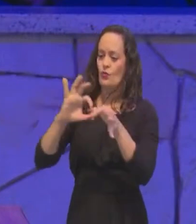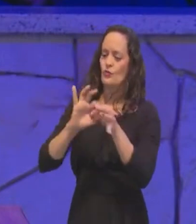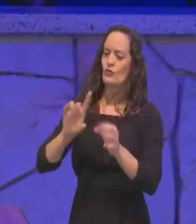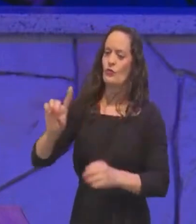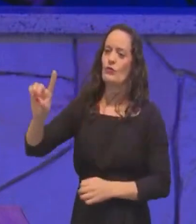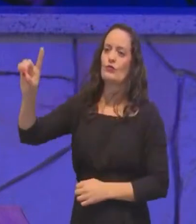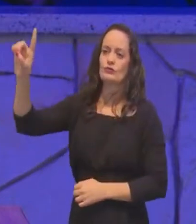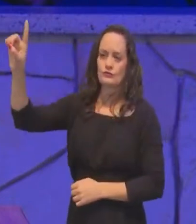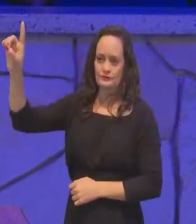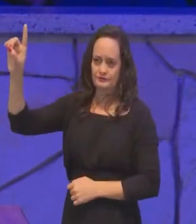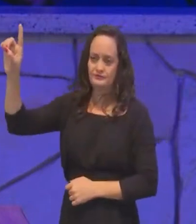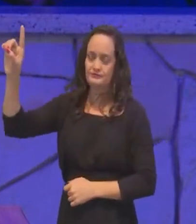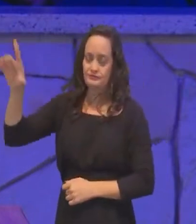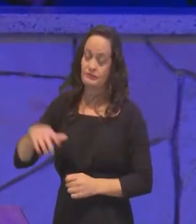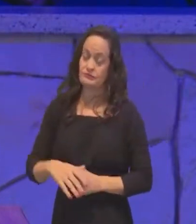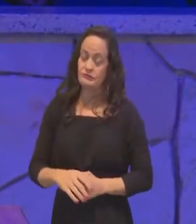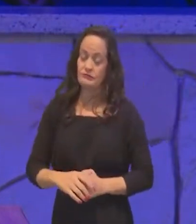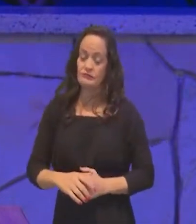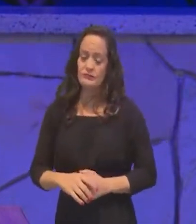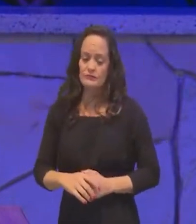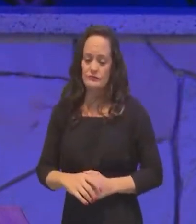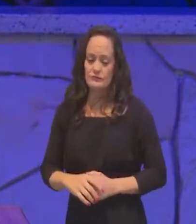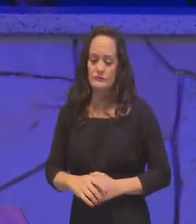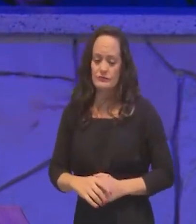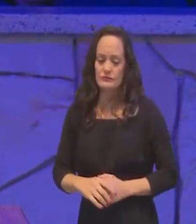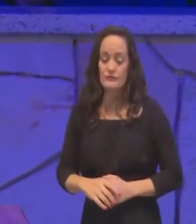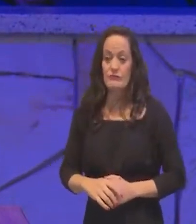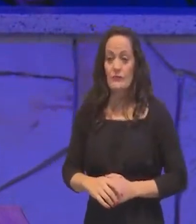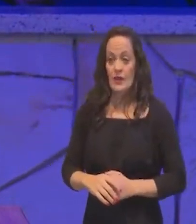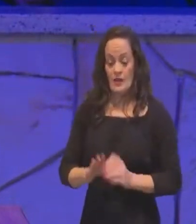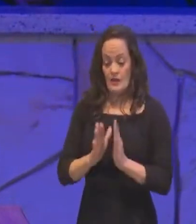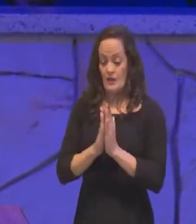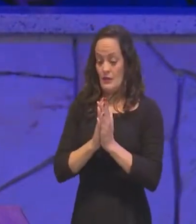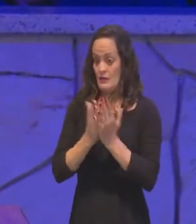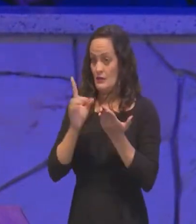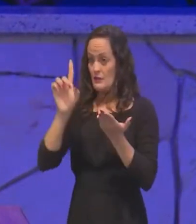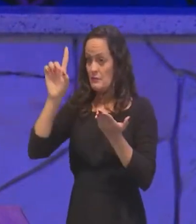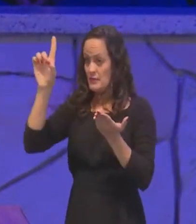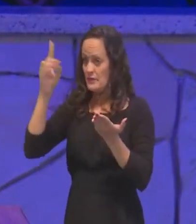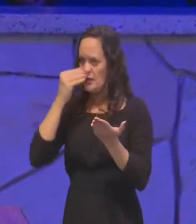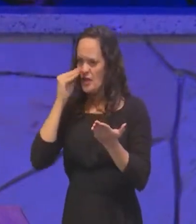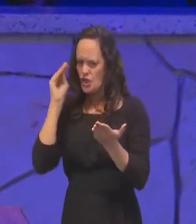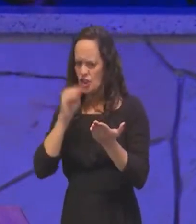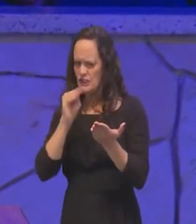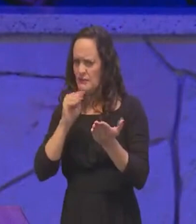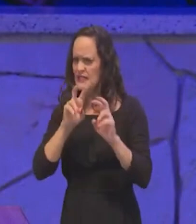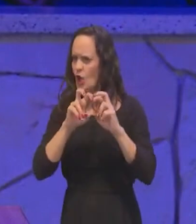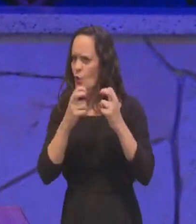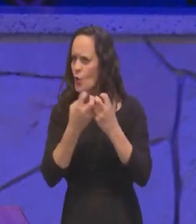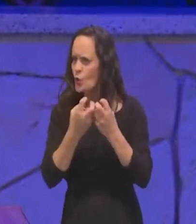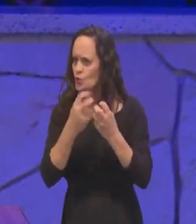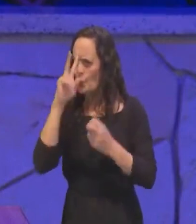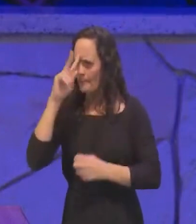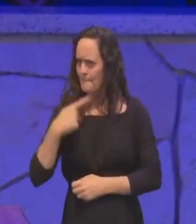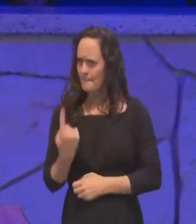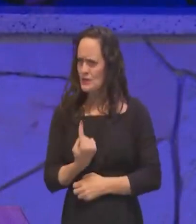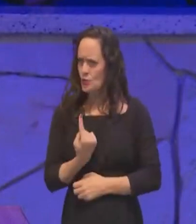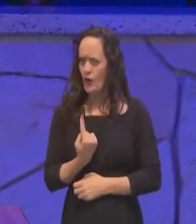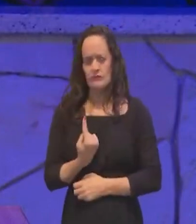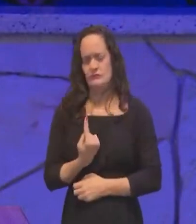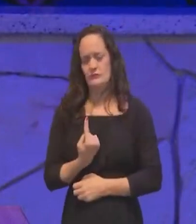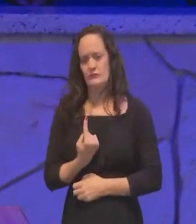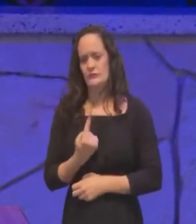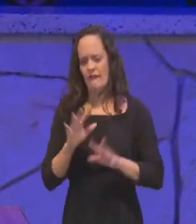bem verdade, e diga-se que em nenhum momento a Bíblia despreza o culto pessoal, o culto da sua casa, o culto com a